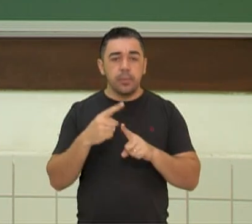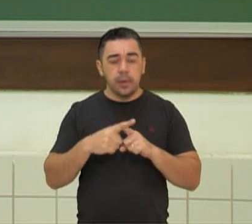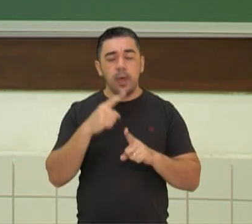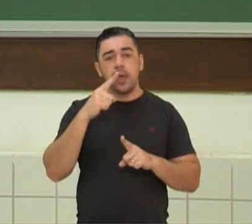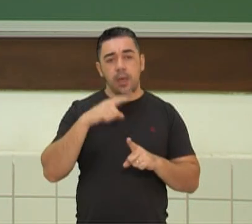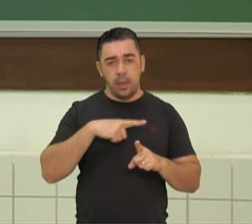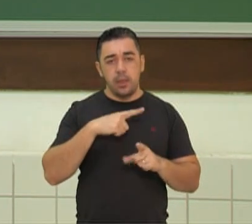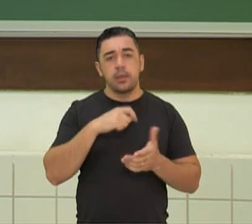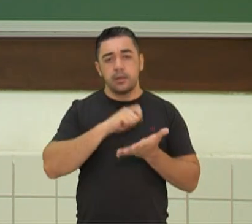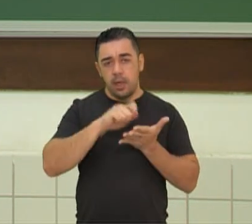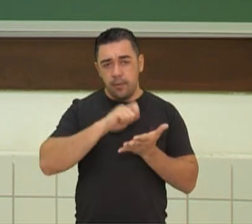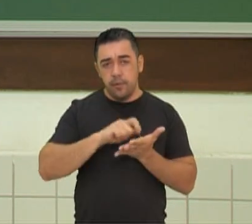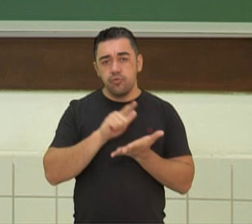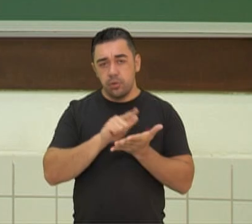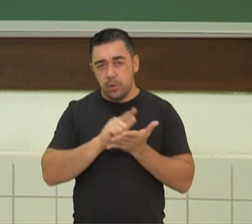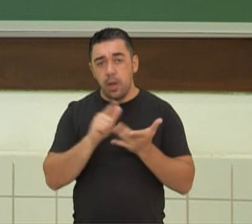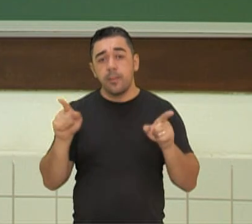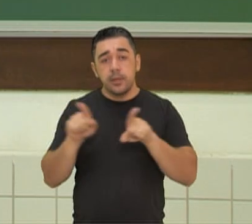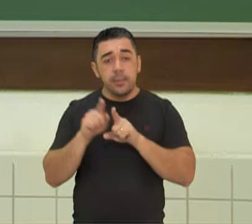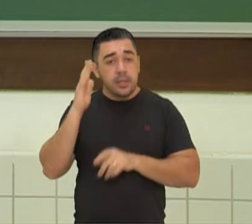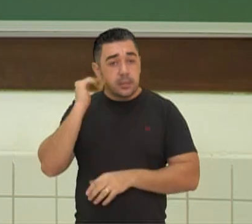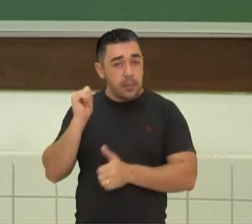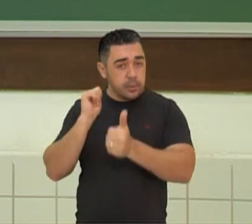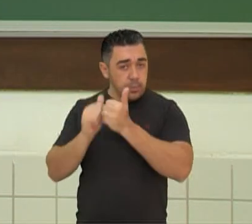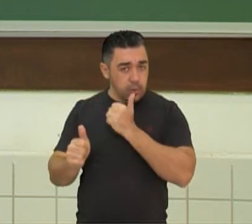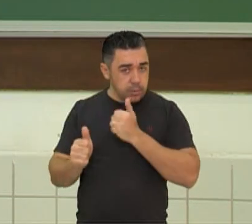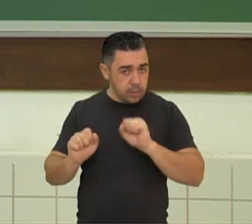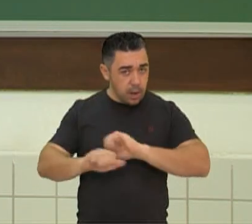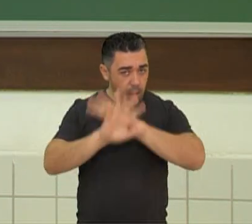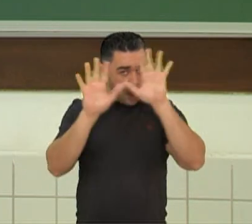jornalista esportivo. Tudo bem? Ficou claro até